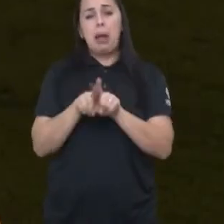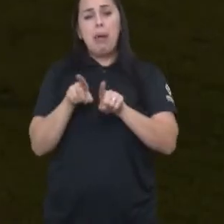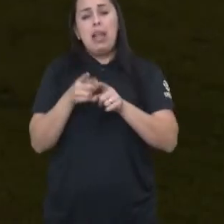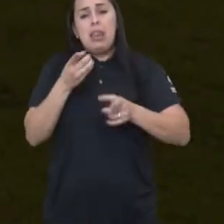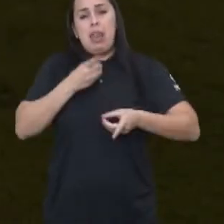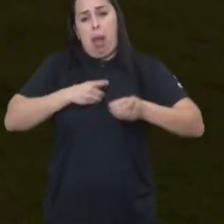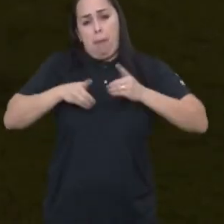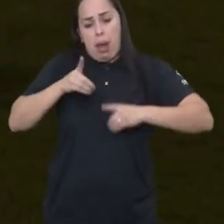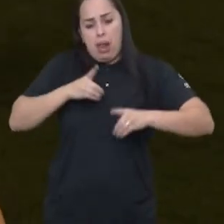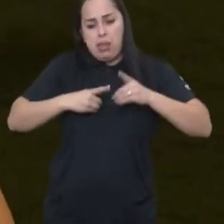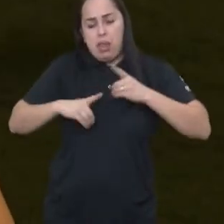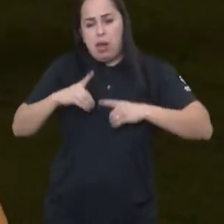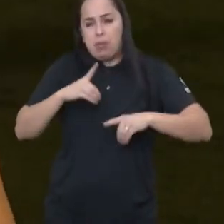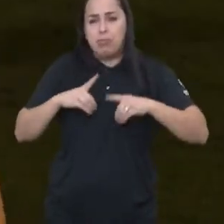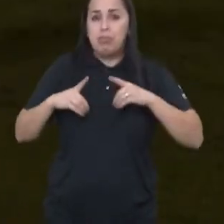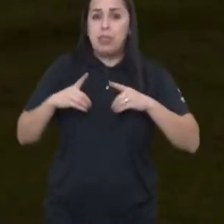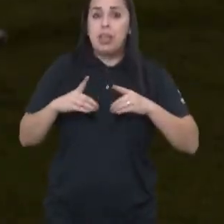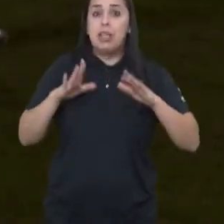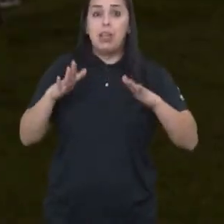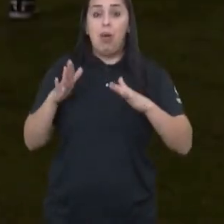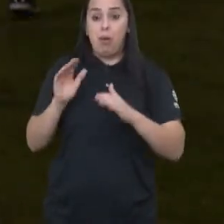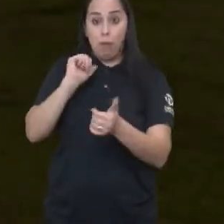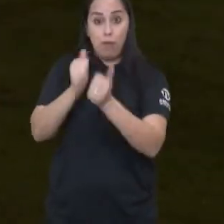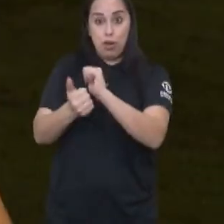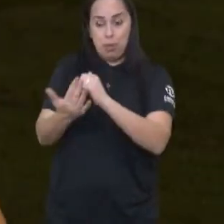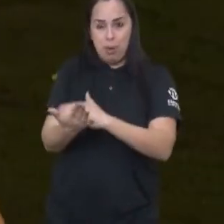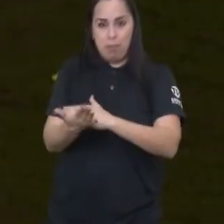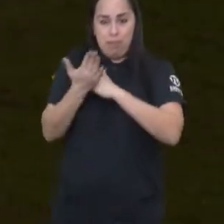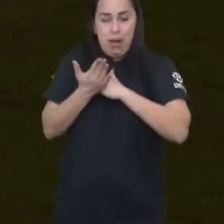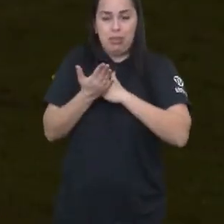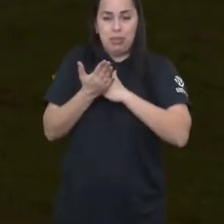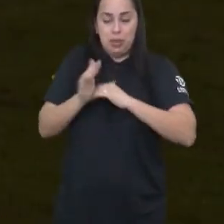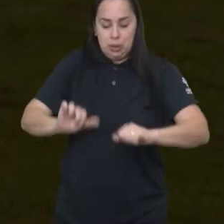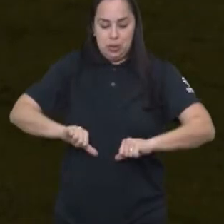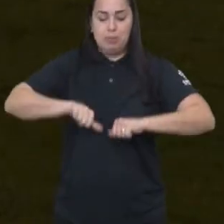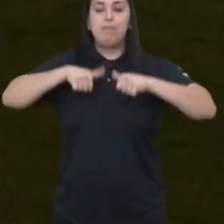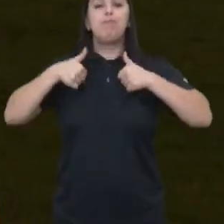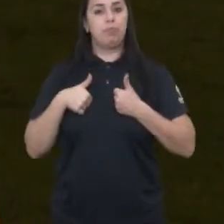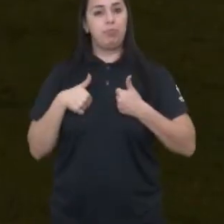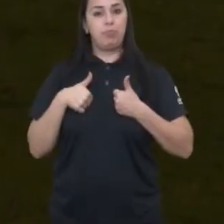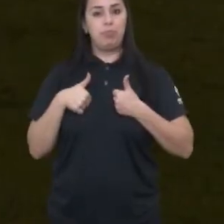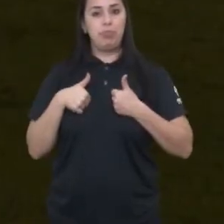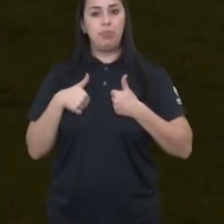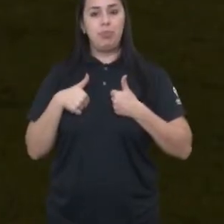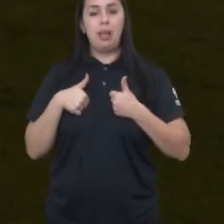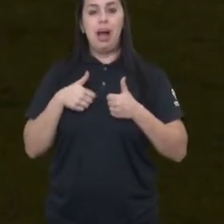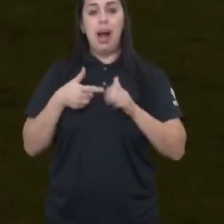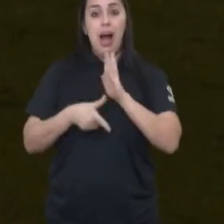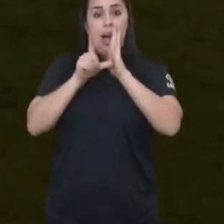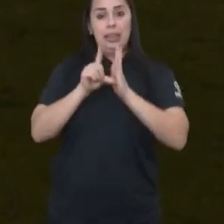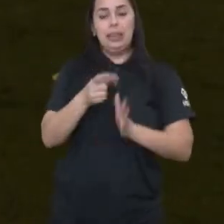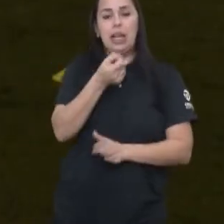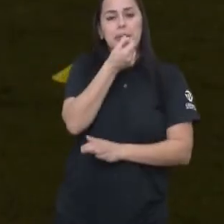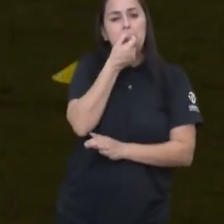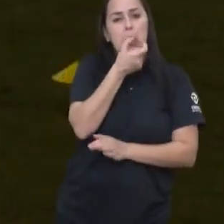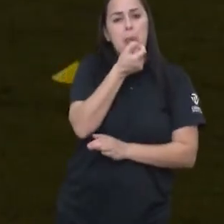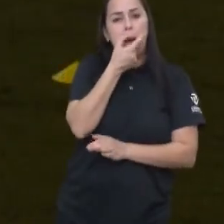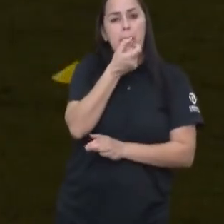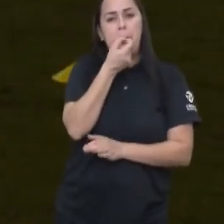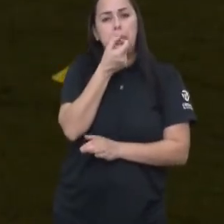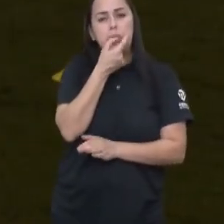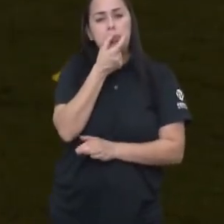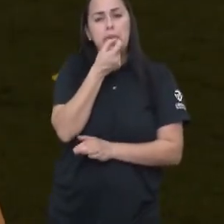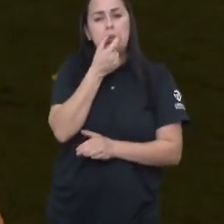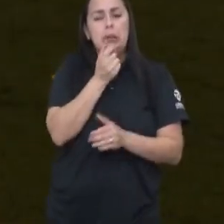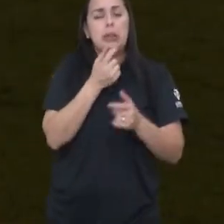e e foi o futebol que me ajudou a superar tudo isso né tomava medicamentos tomava